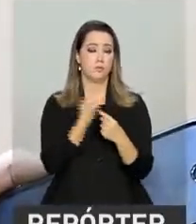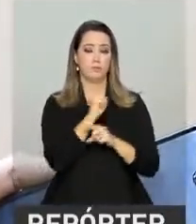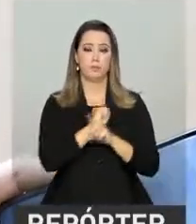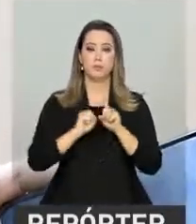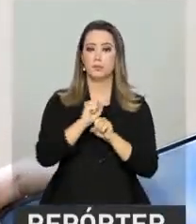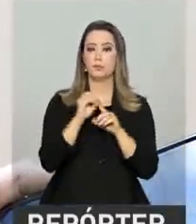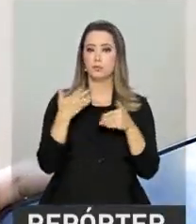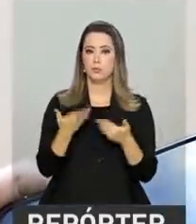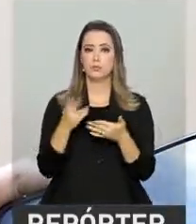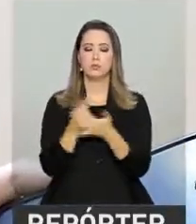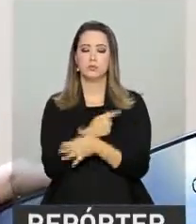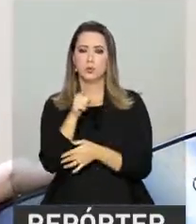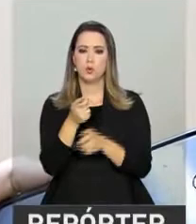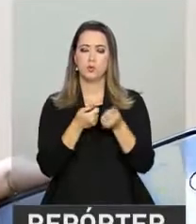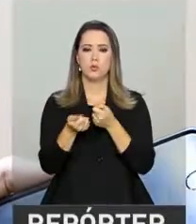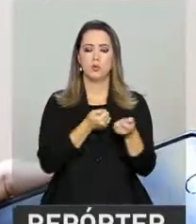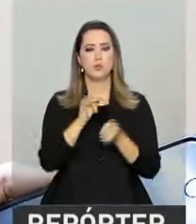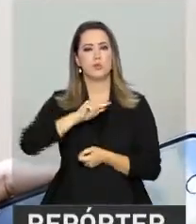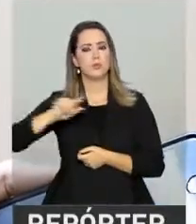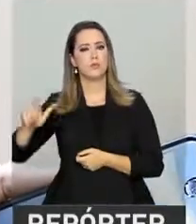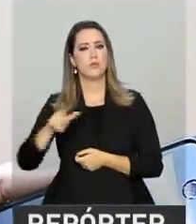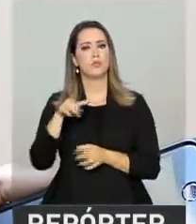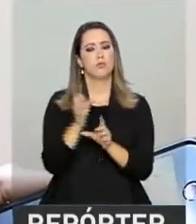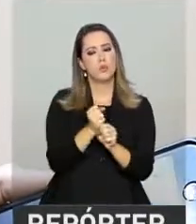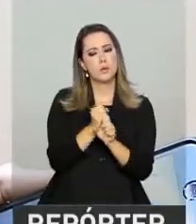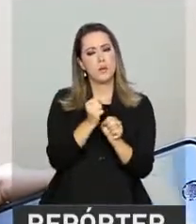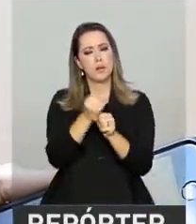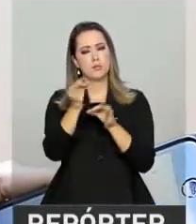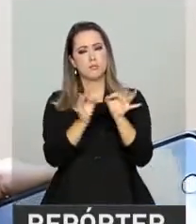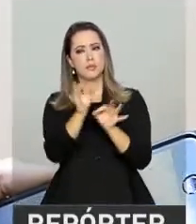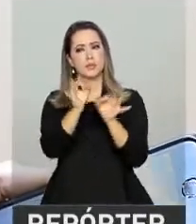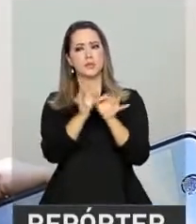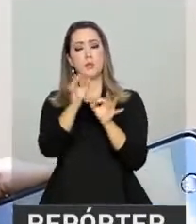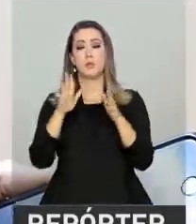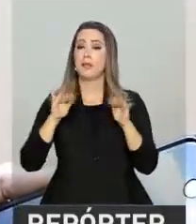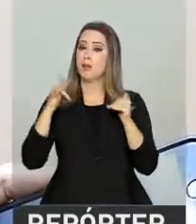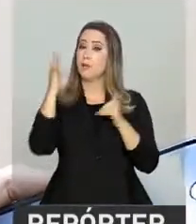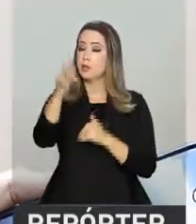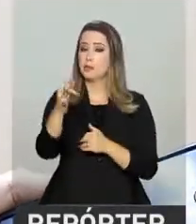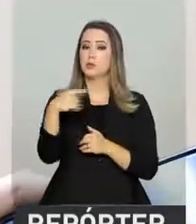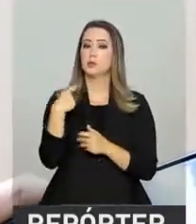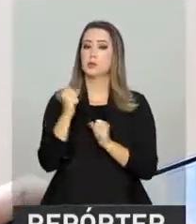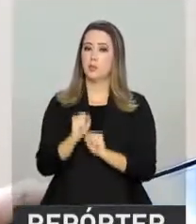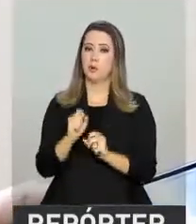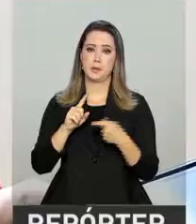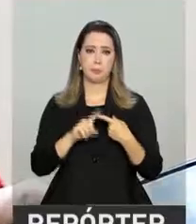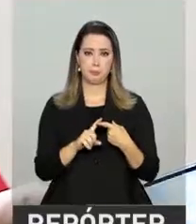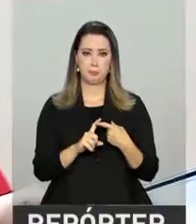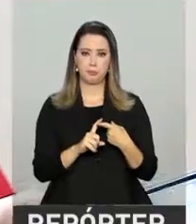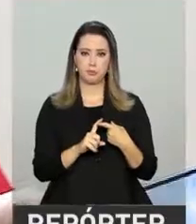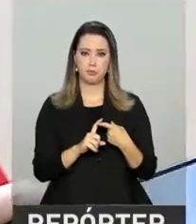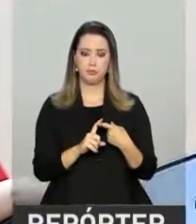a realizar esse ajuste fiscal esse ajuste das contas públicas nos próximos anos pra que a gente possa em primeiro lugar